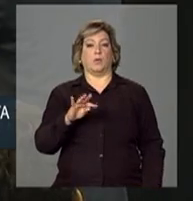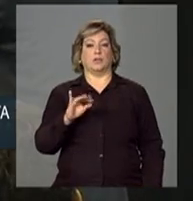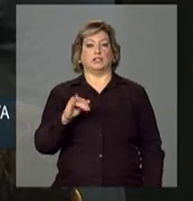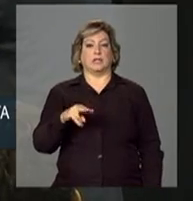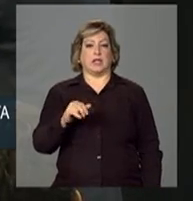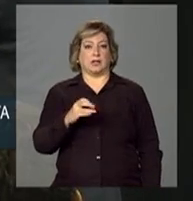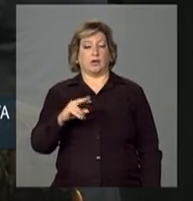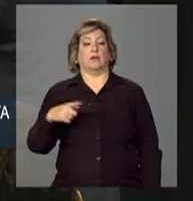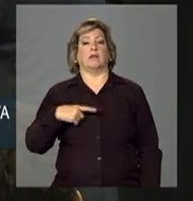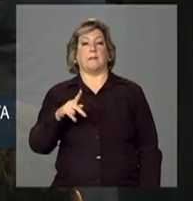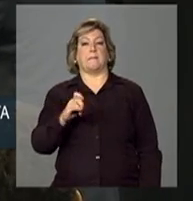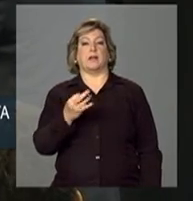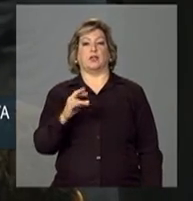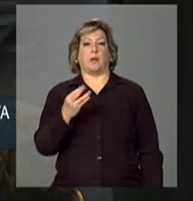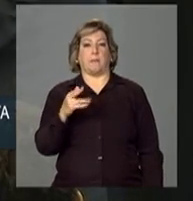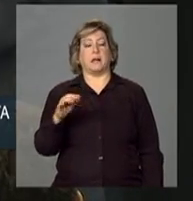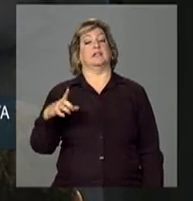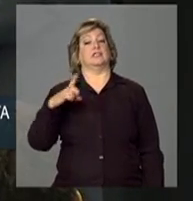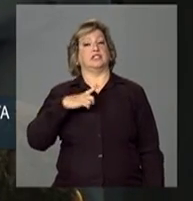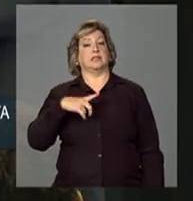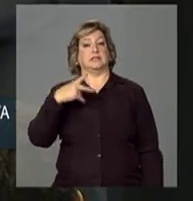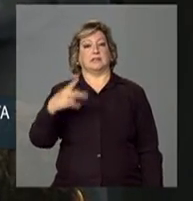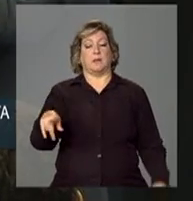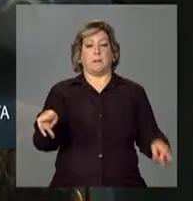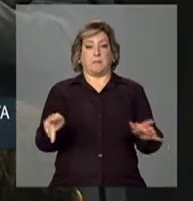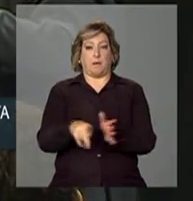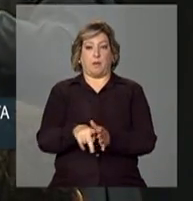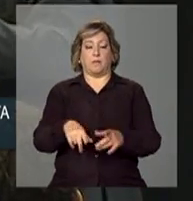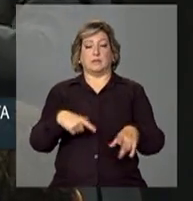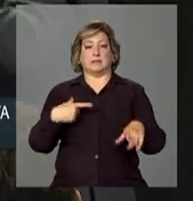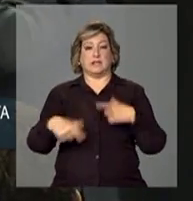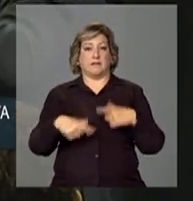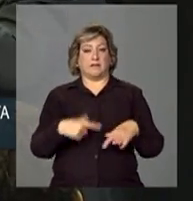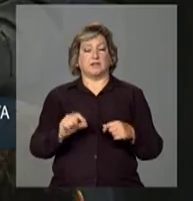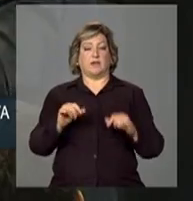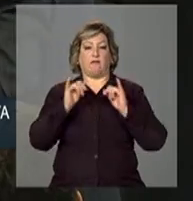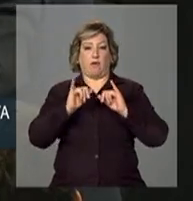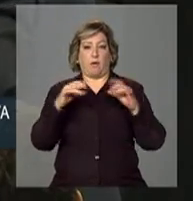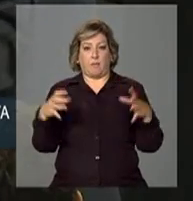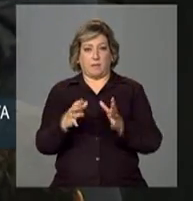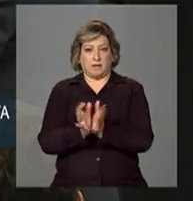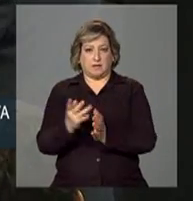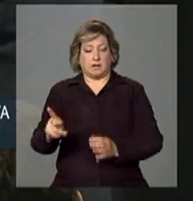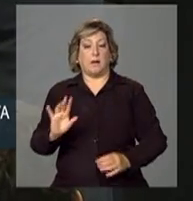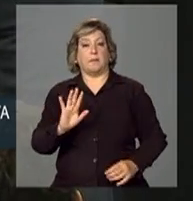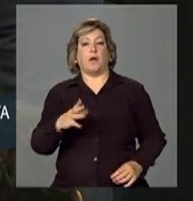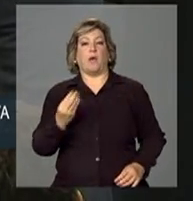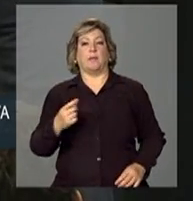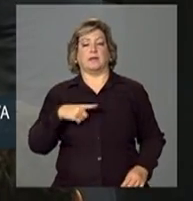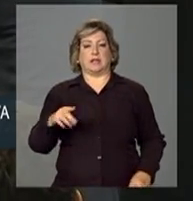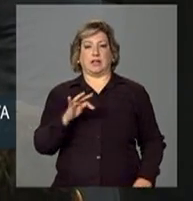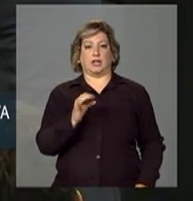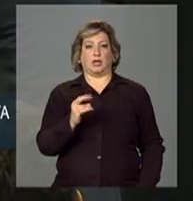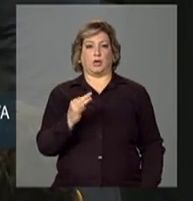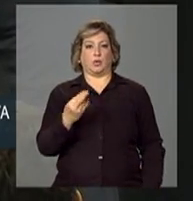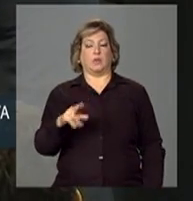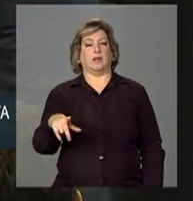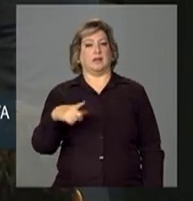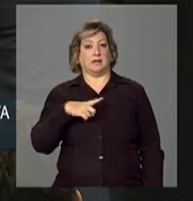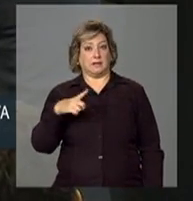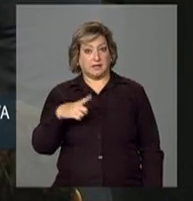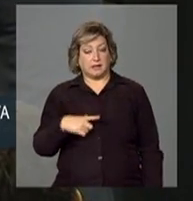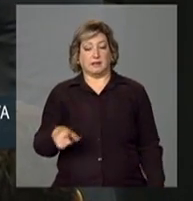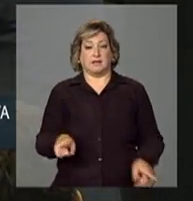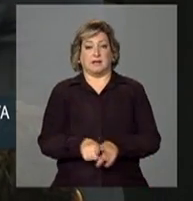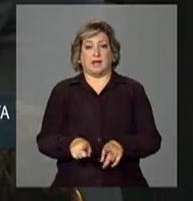seus serviços de informação. Como há uma parceria público-privada, houve na tortura, vocês terão fôlego e tempo